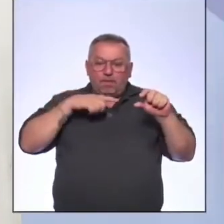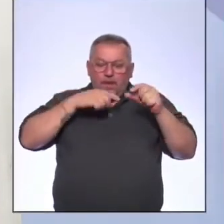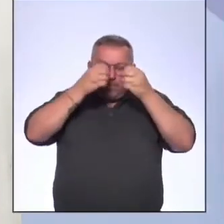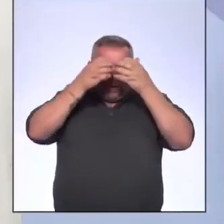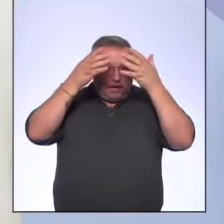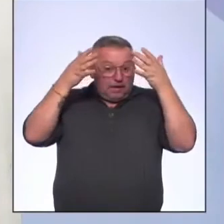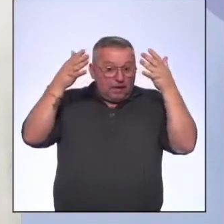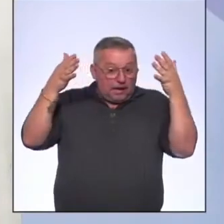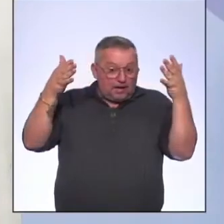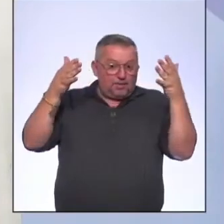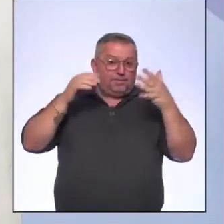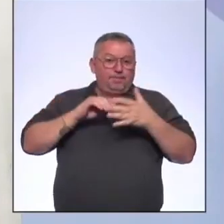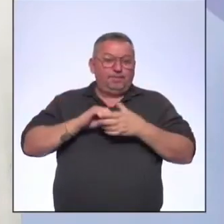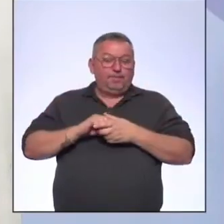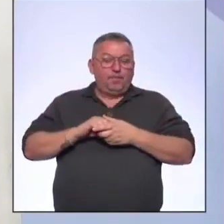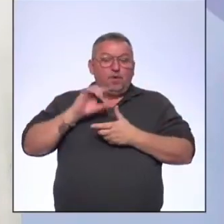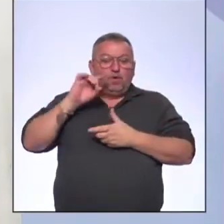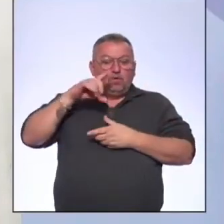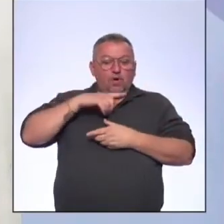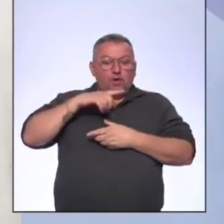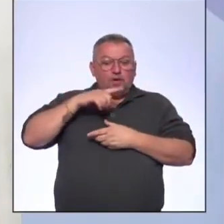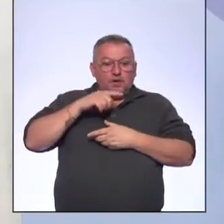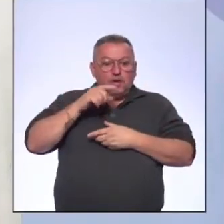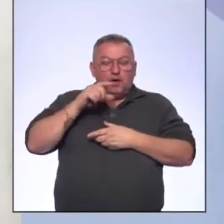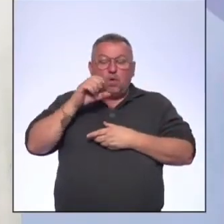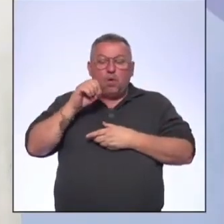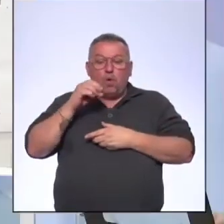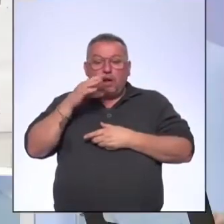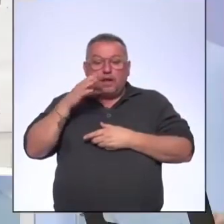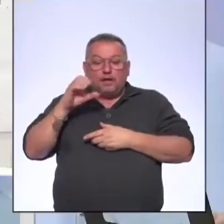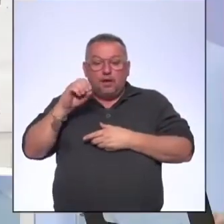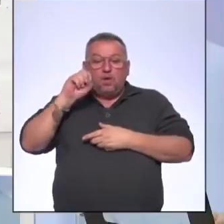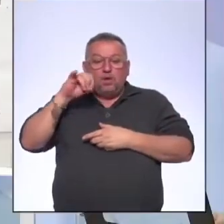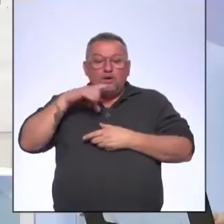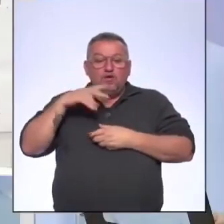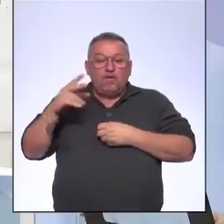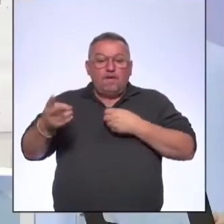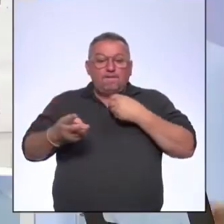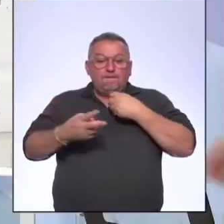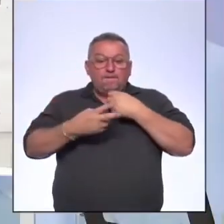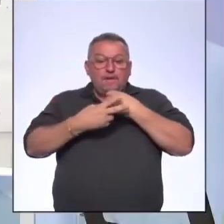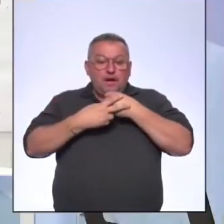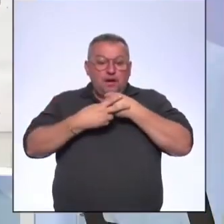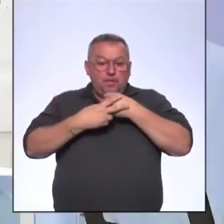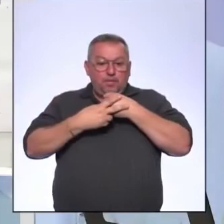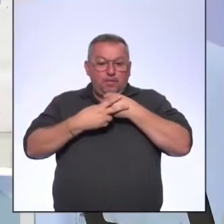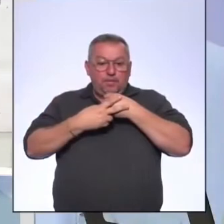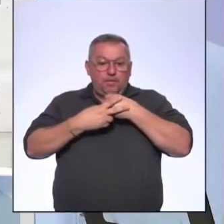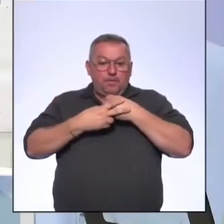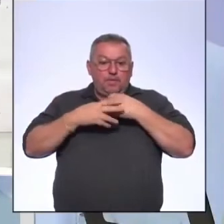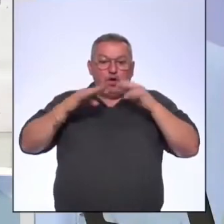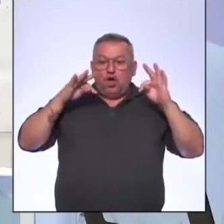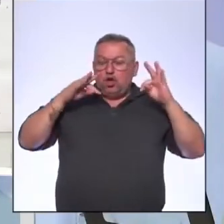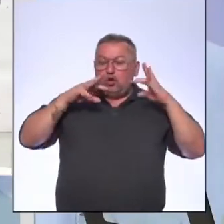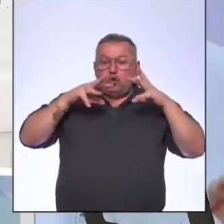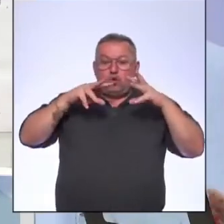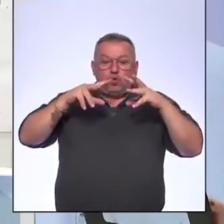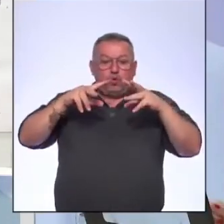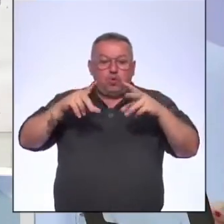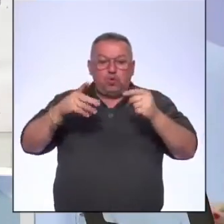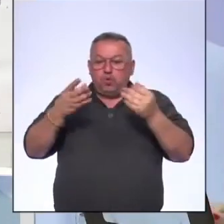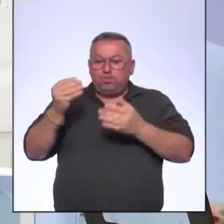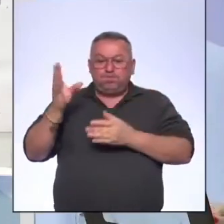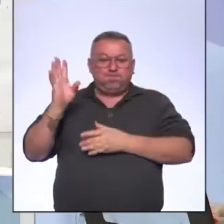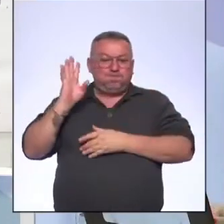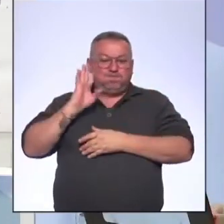bem claro para vocês. Eu só tenho oração se eu tiver verbo, ok? Tudo está muito legal. Ficou